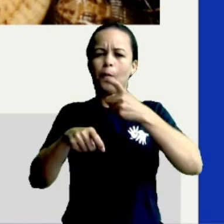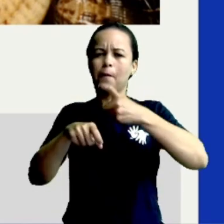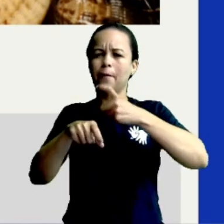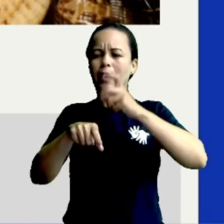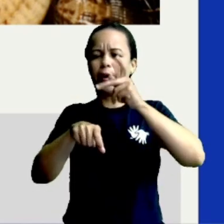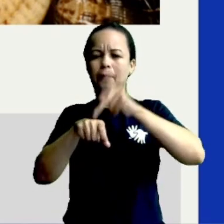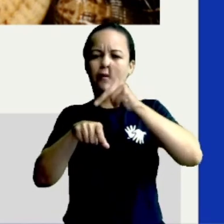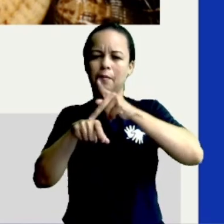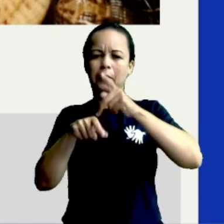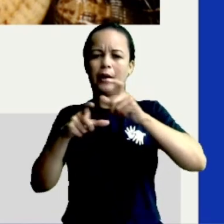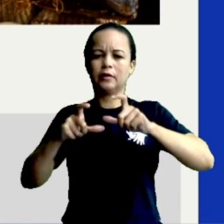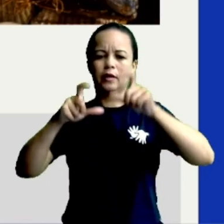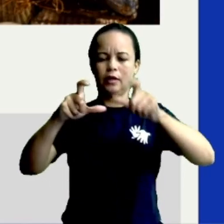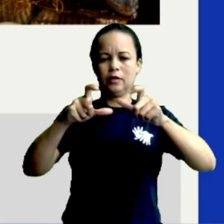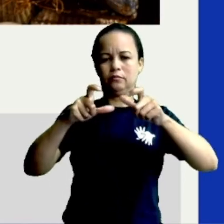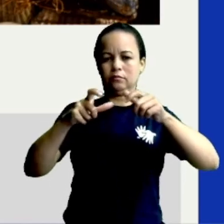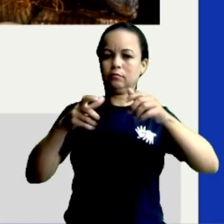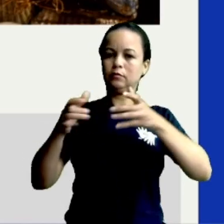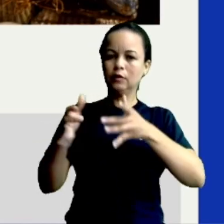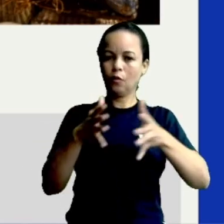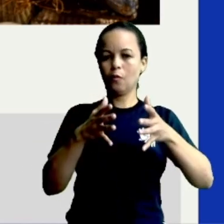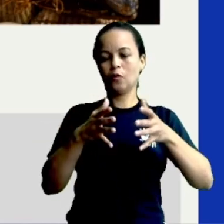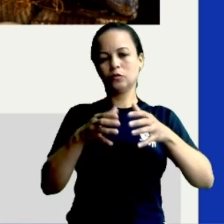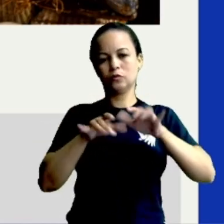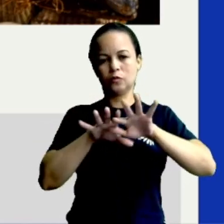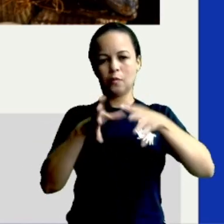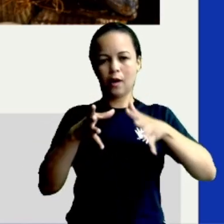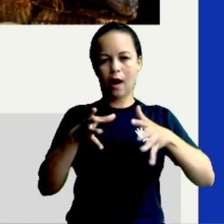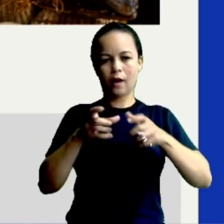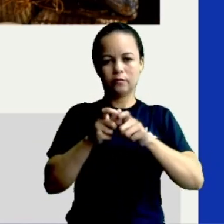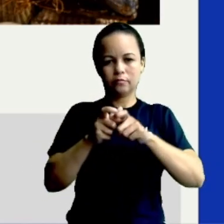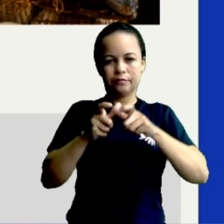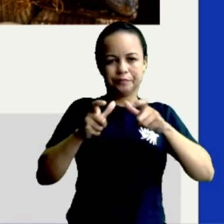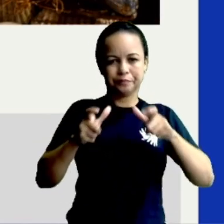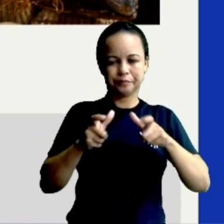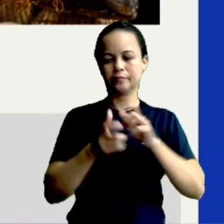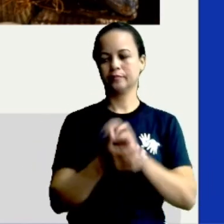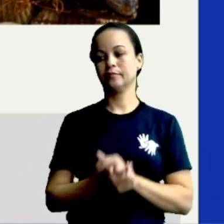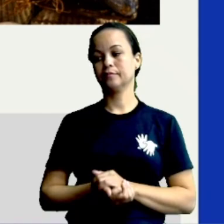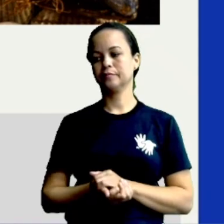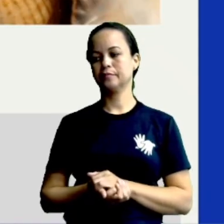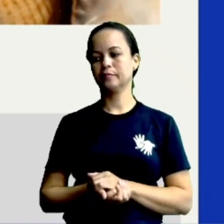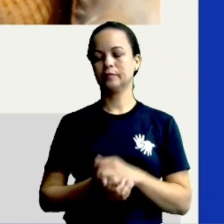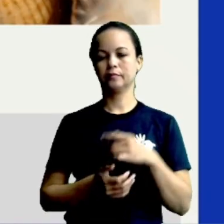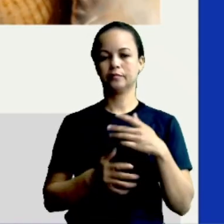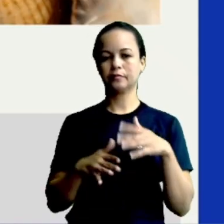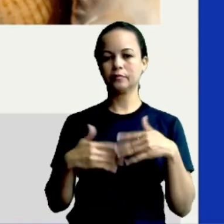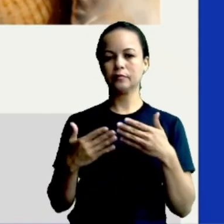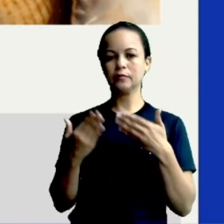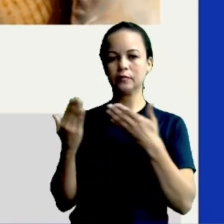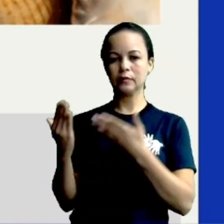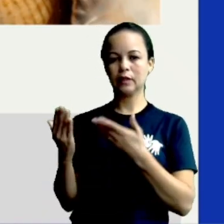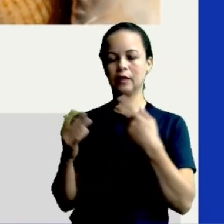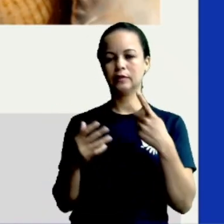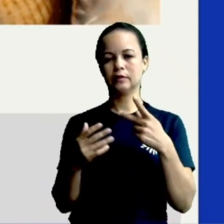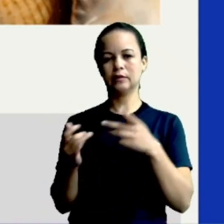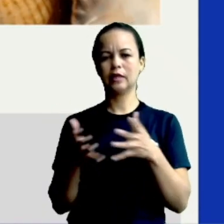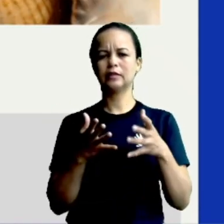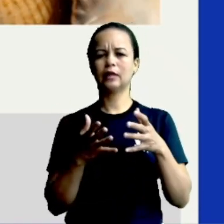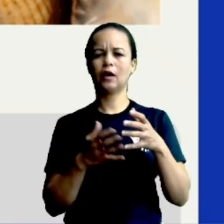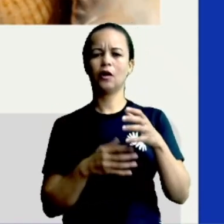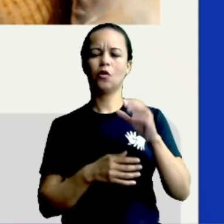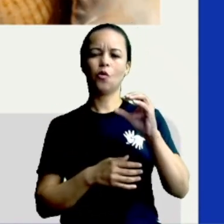algum ponto no mar, e irá crescer. A partir de então, esse mexilhão ou essa